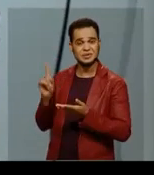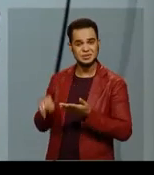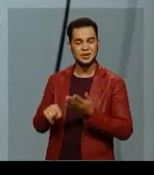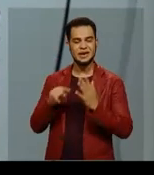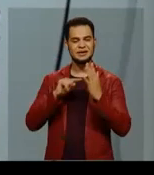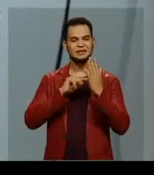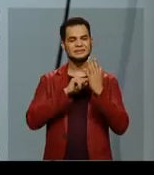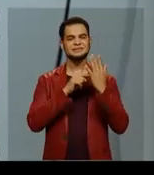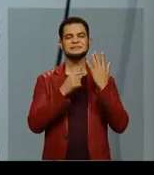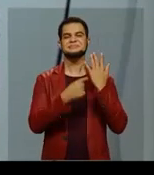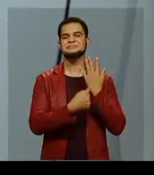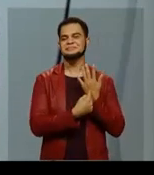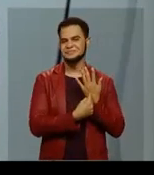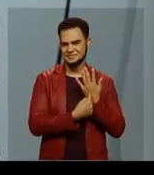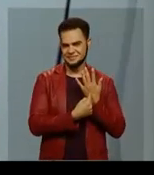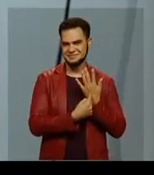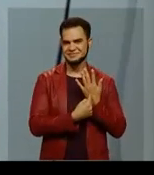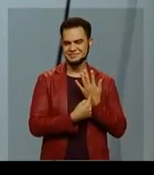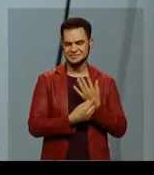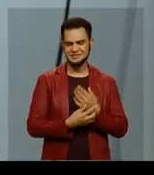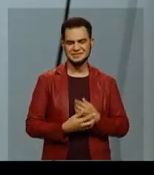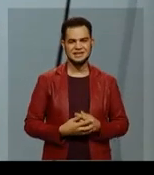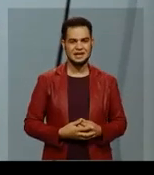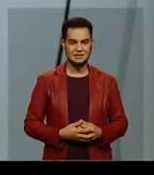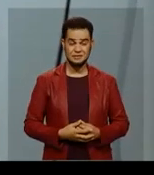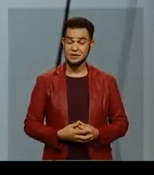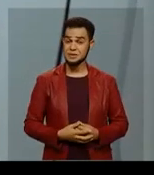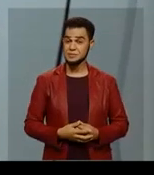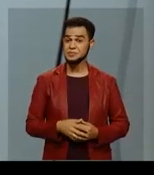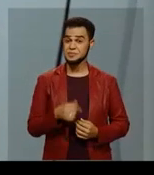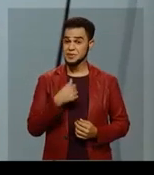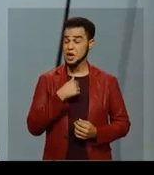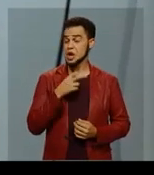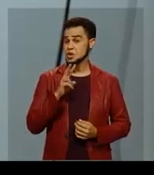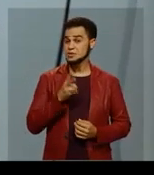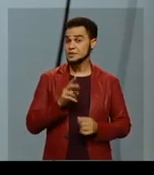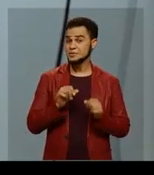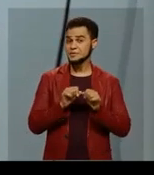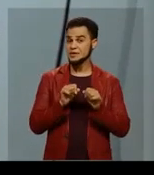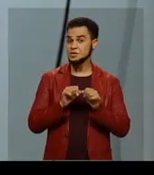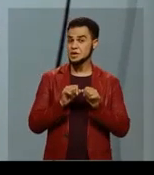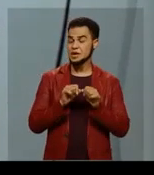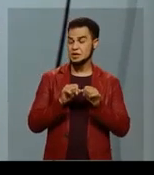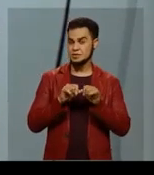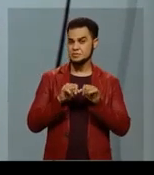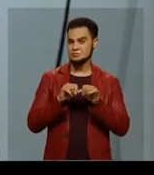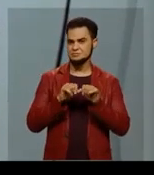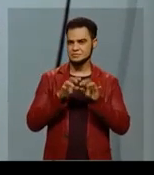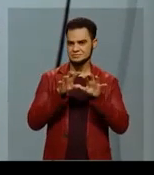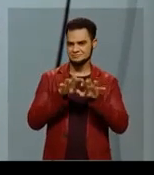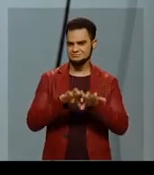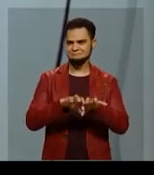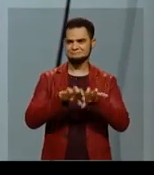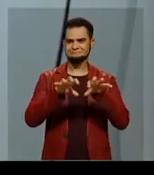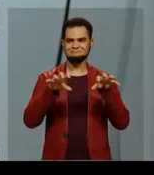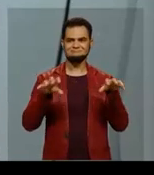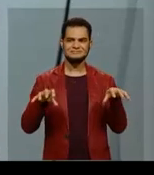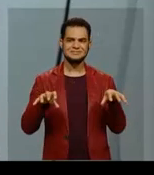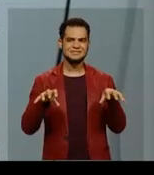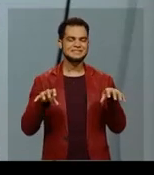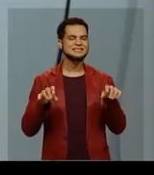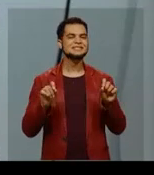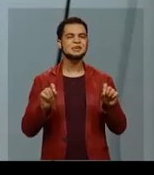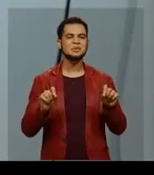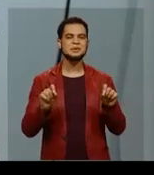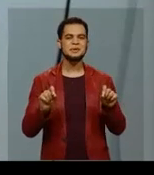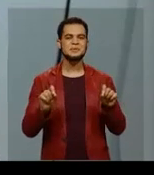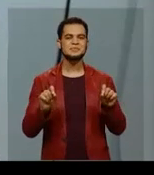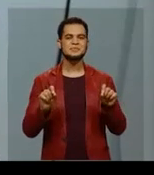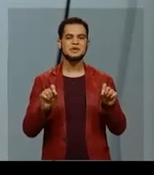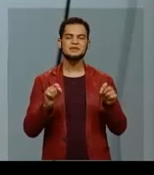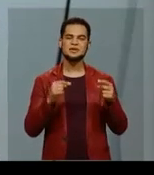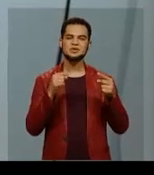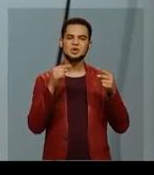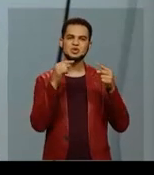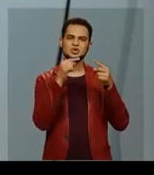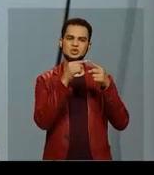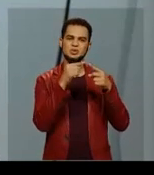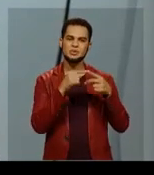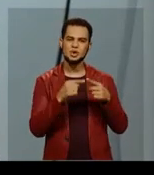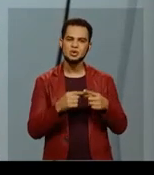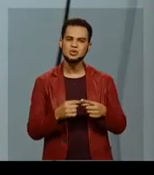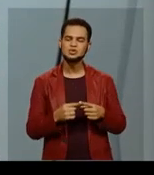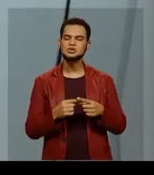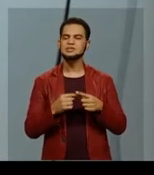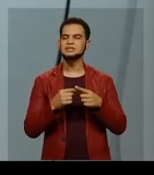eu faço uma divisão também nos gêneros textuais, que sempre, para mim, é uma divisão neles. Além da tipologia, que é outra coisa que anda junto